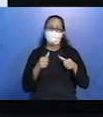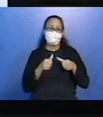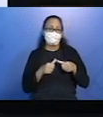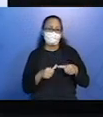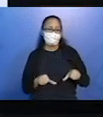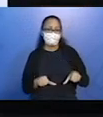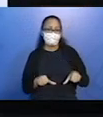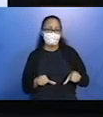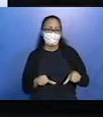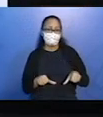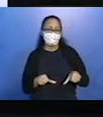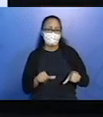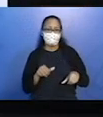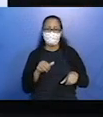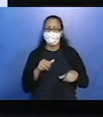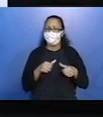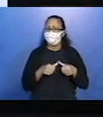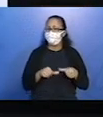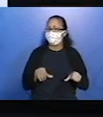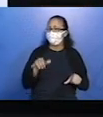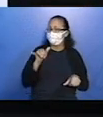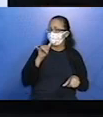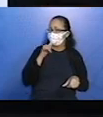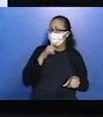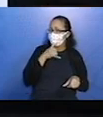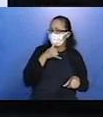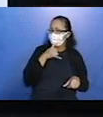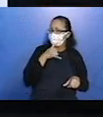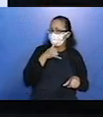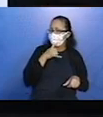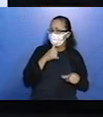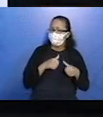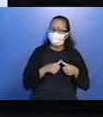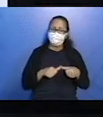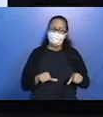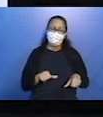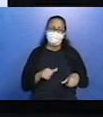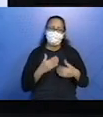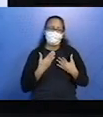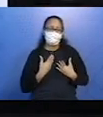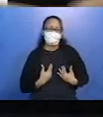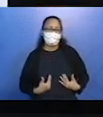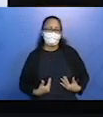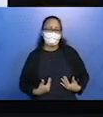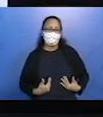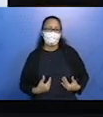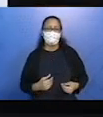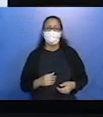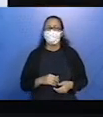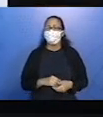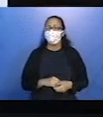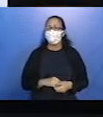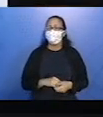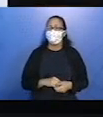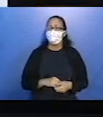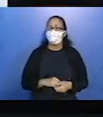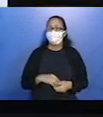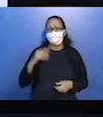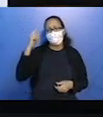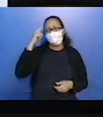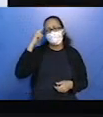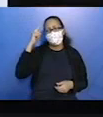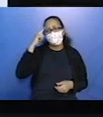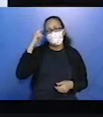Ele ficou triste, né? Ele ficou cansado, tá certo? E